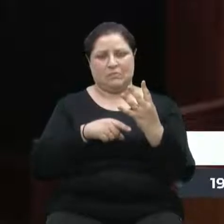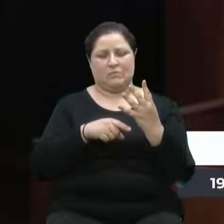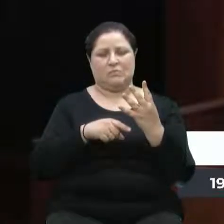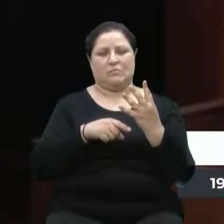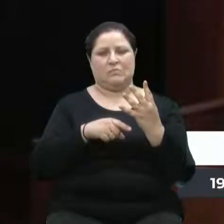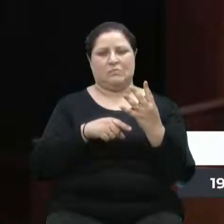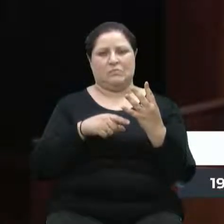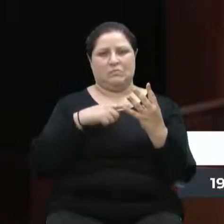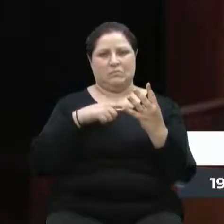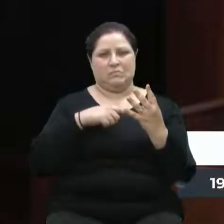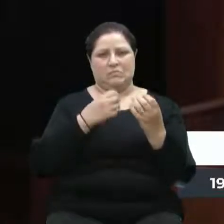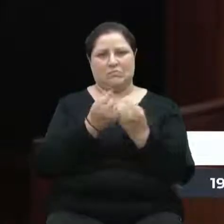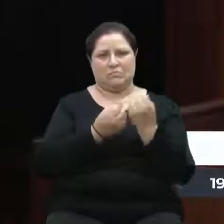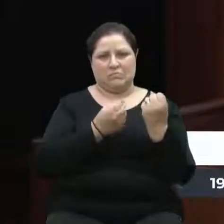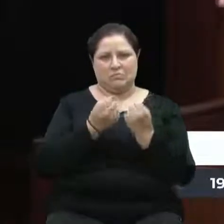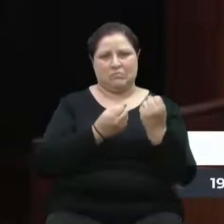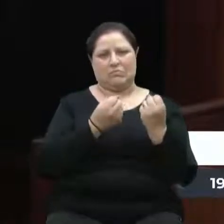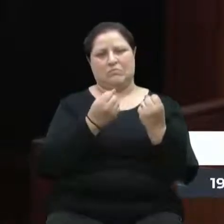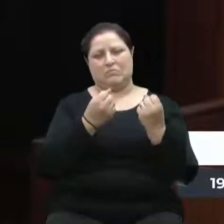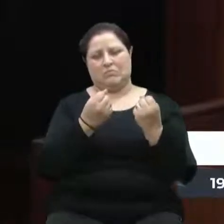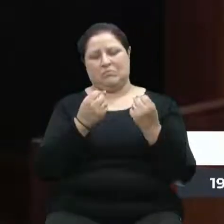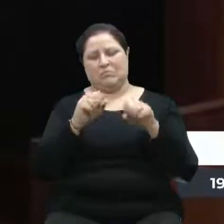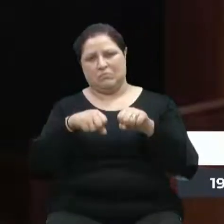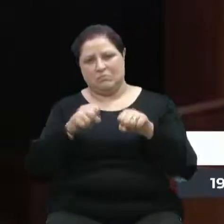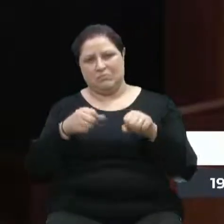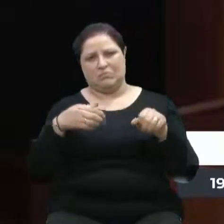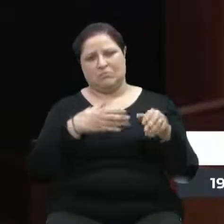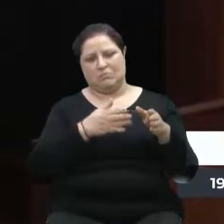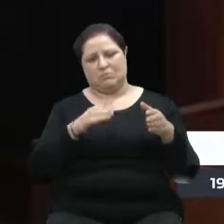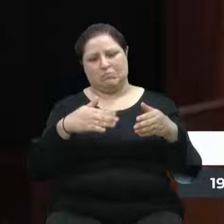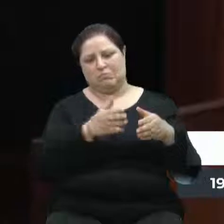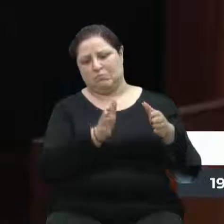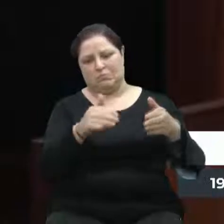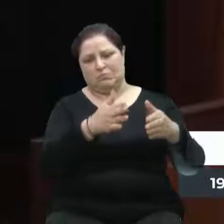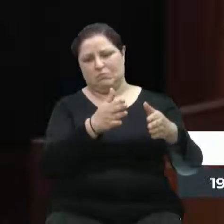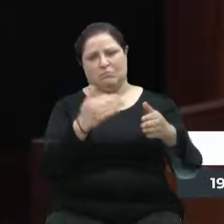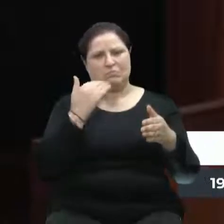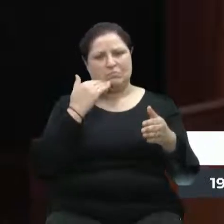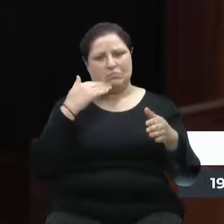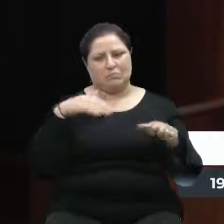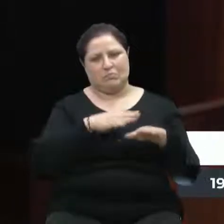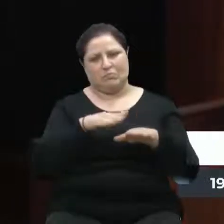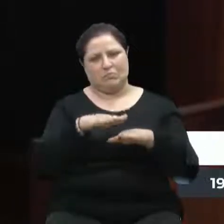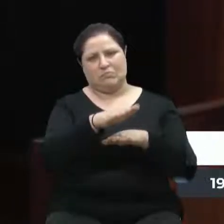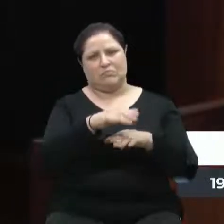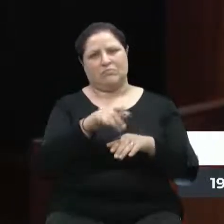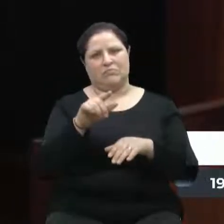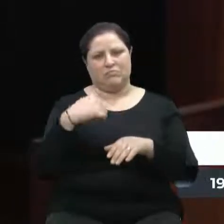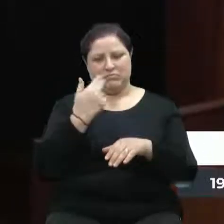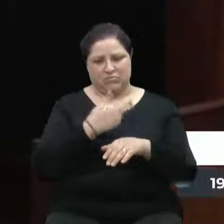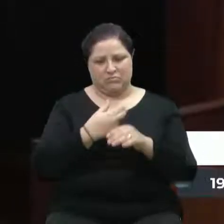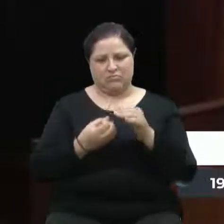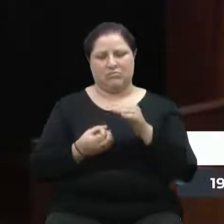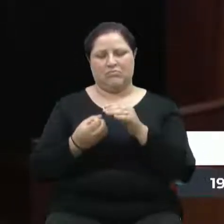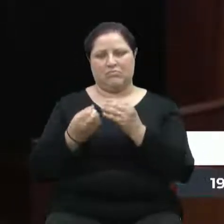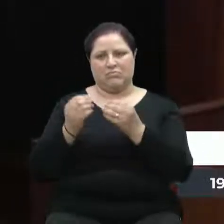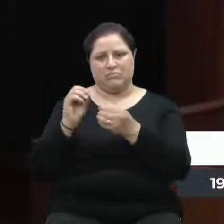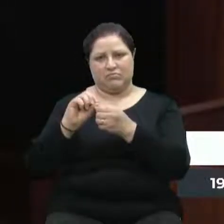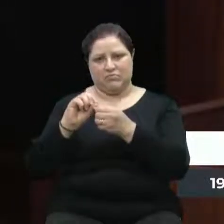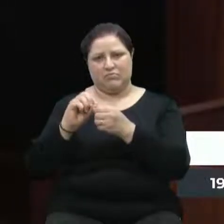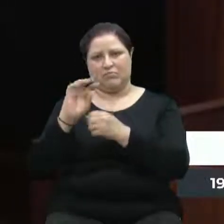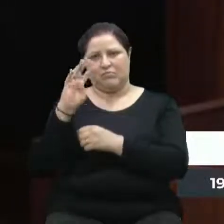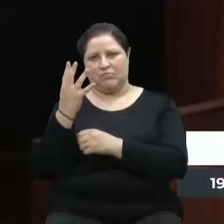sinaleiras, foi um momento paliativo, né? A gente ouviu até muitas reclamações,